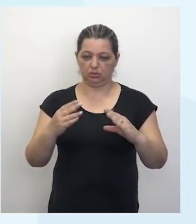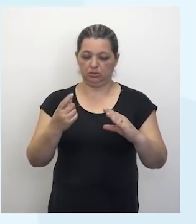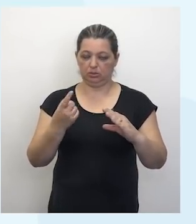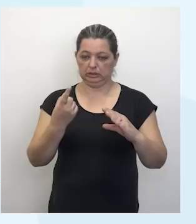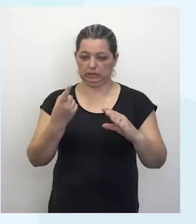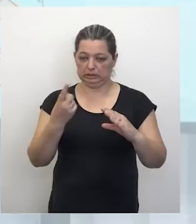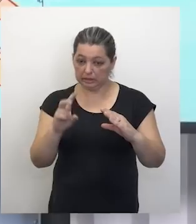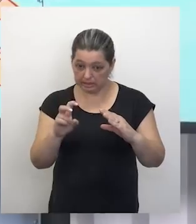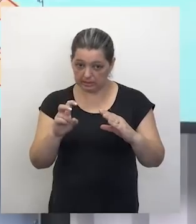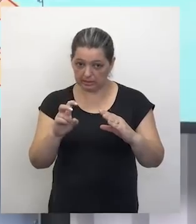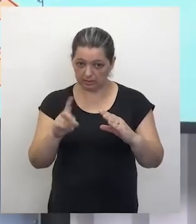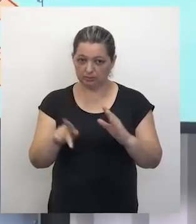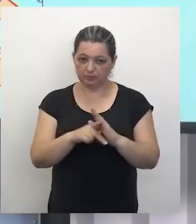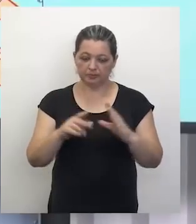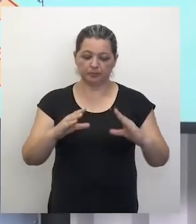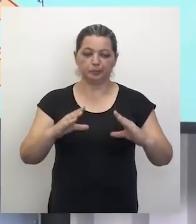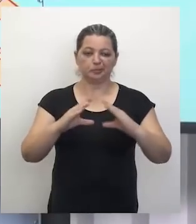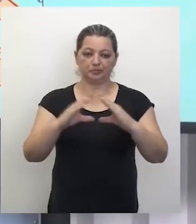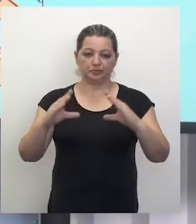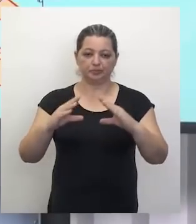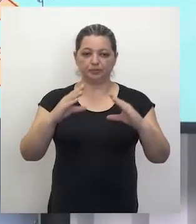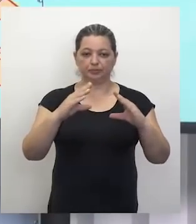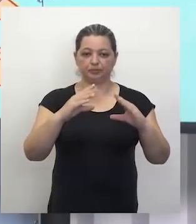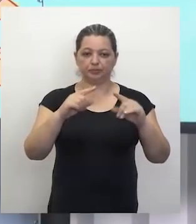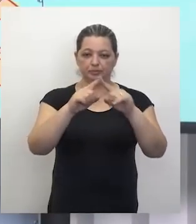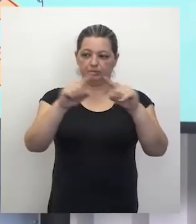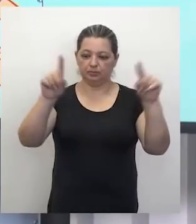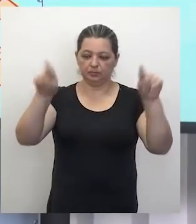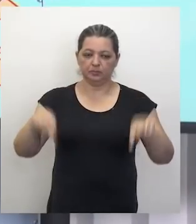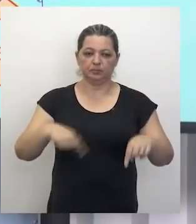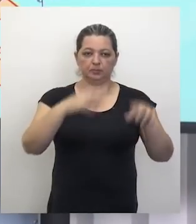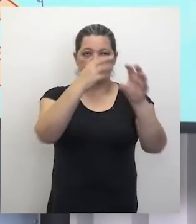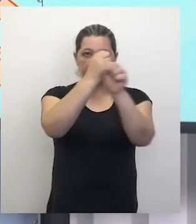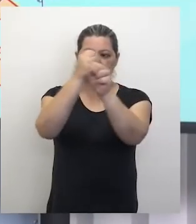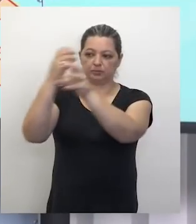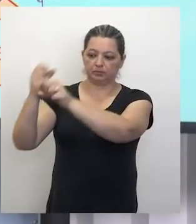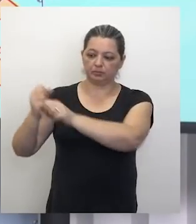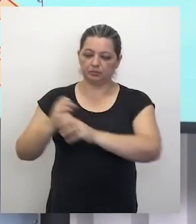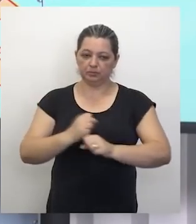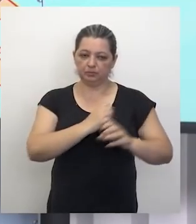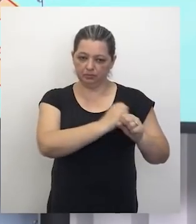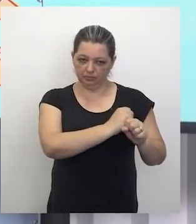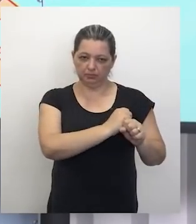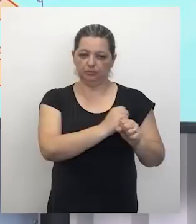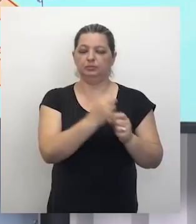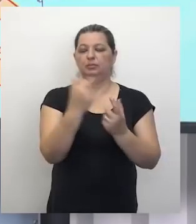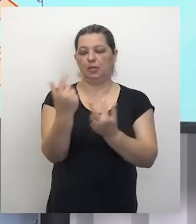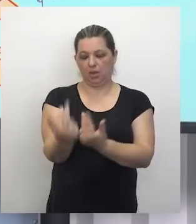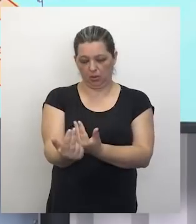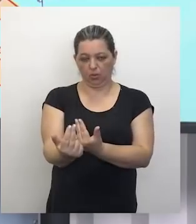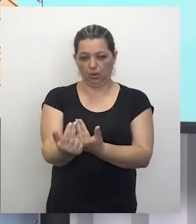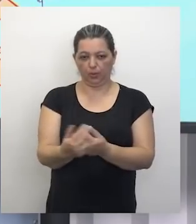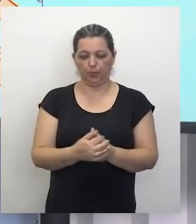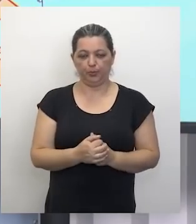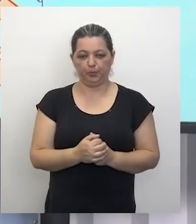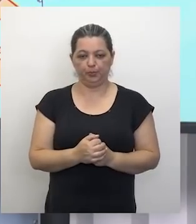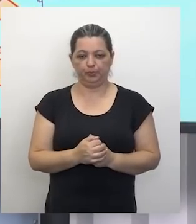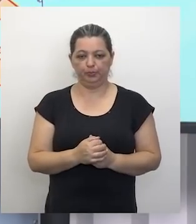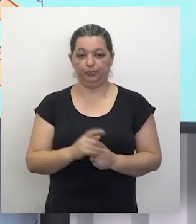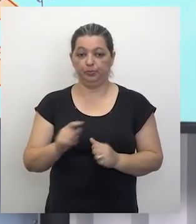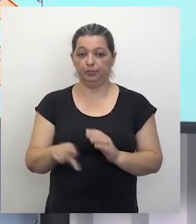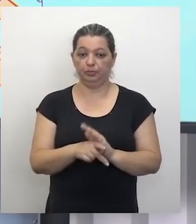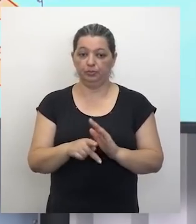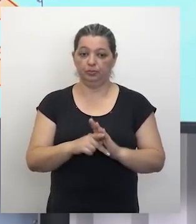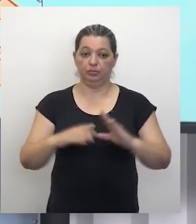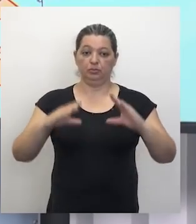vezes. Aumentando o lado, a gente aumenta o perímetro na mesma proporção. Então, quando a gente aumentou